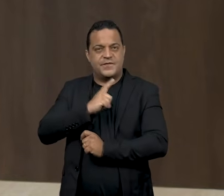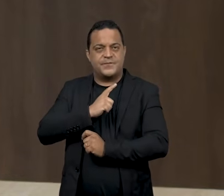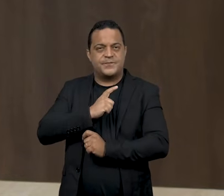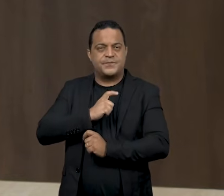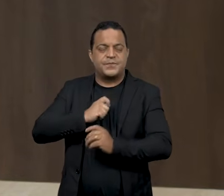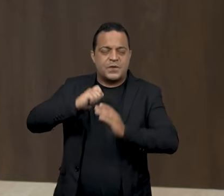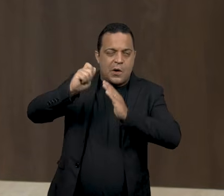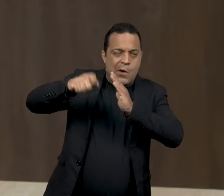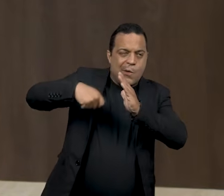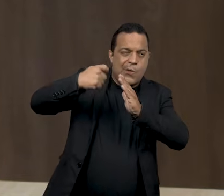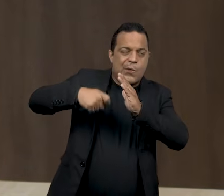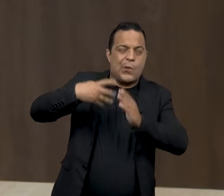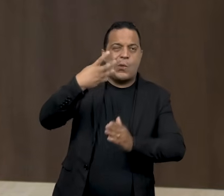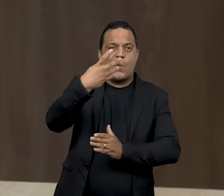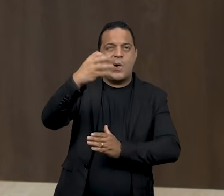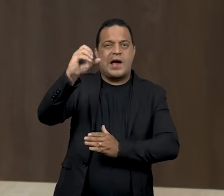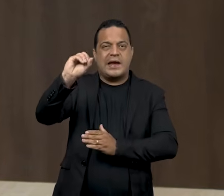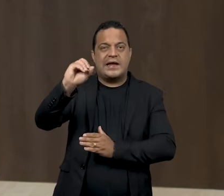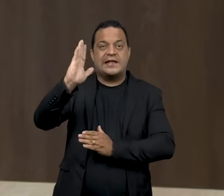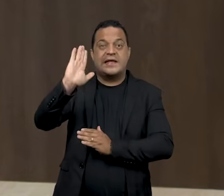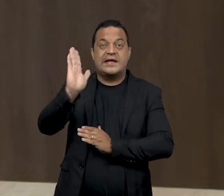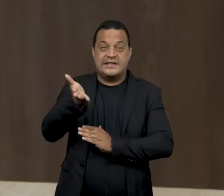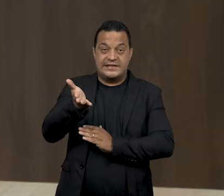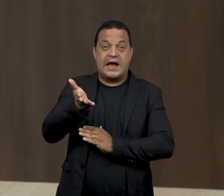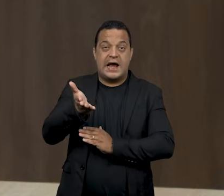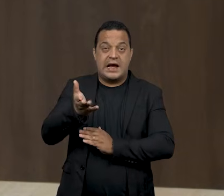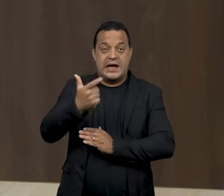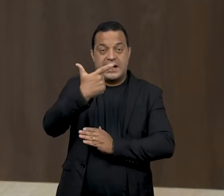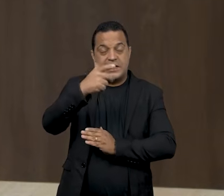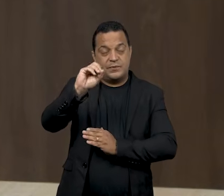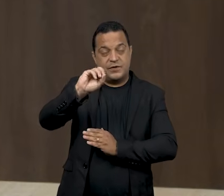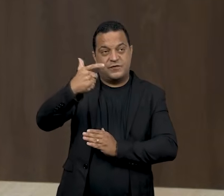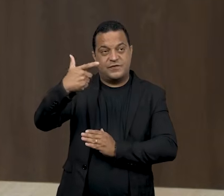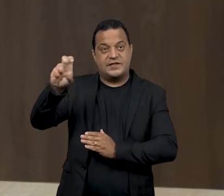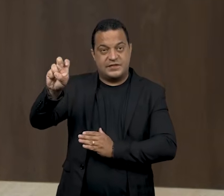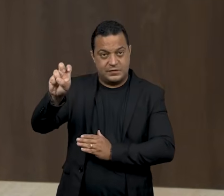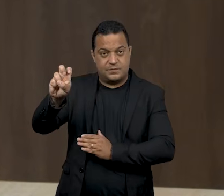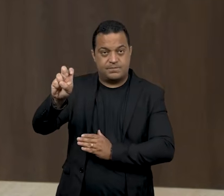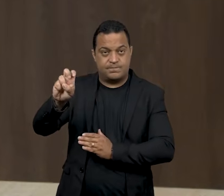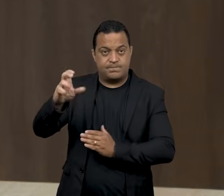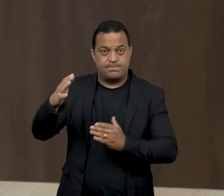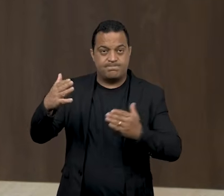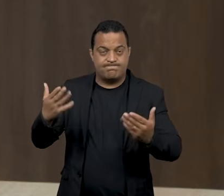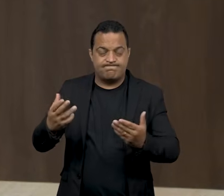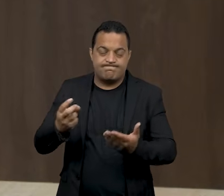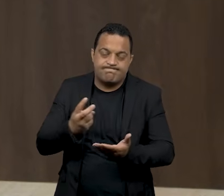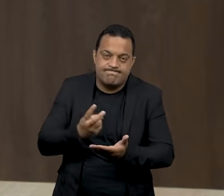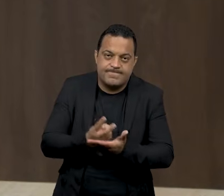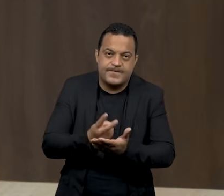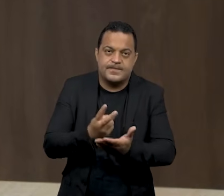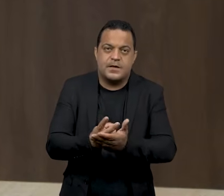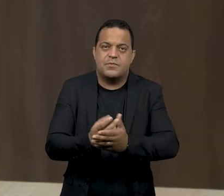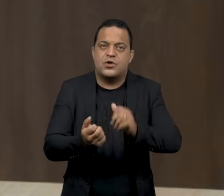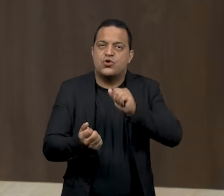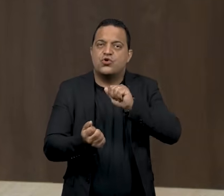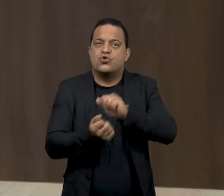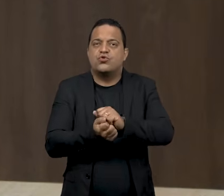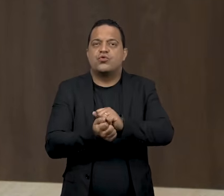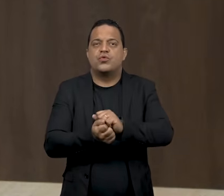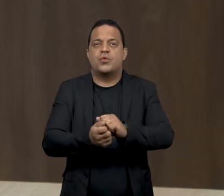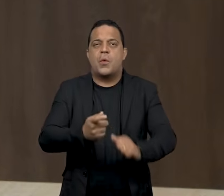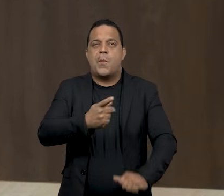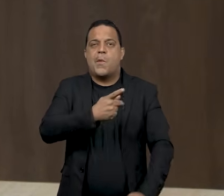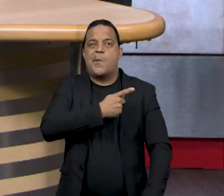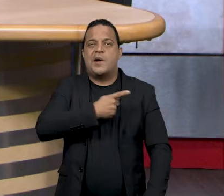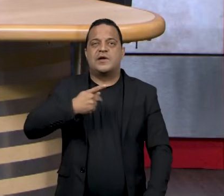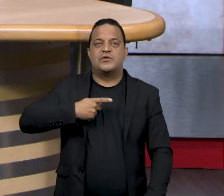gravando 40 episódios neste ano de 2025. E sempre esteve conosco o